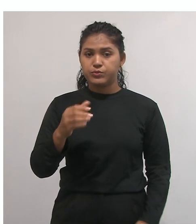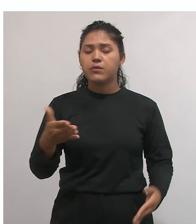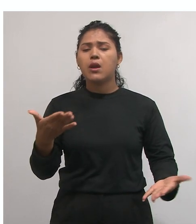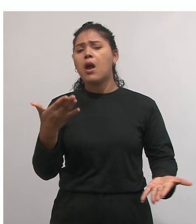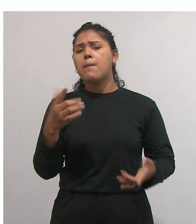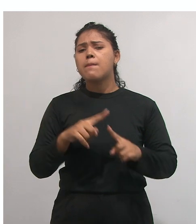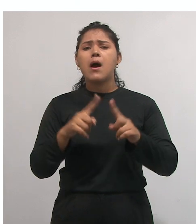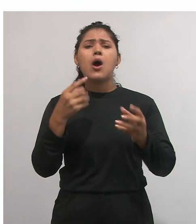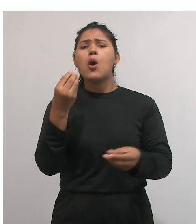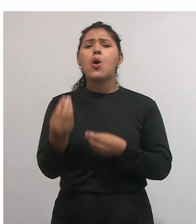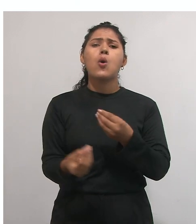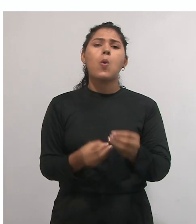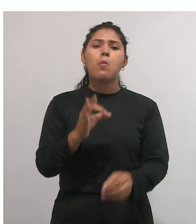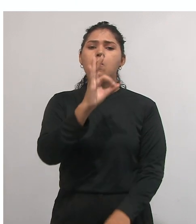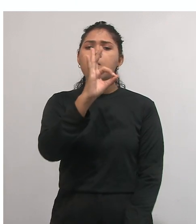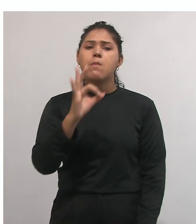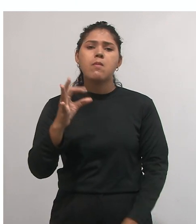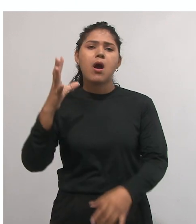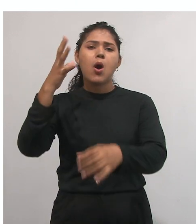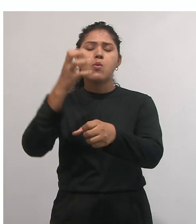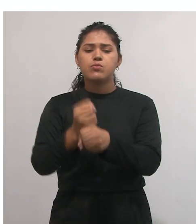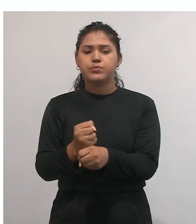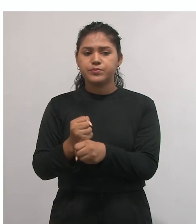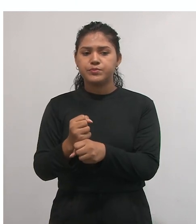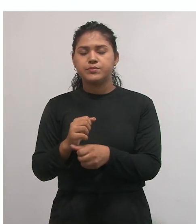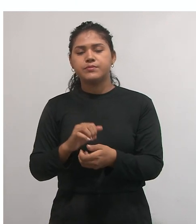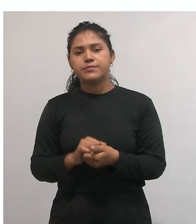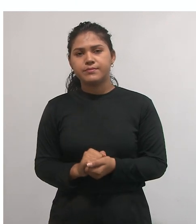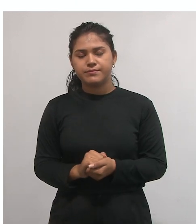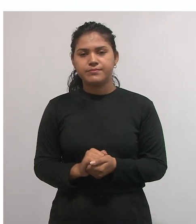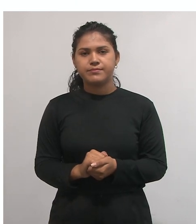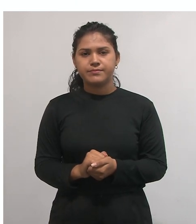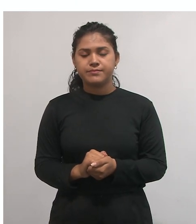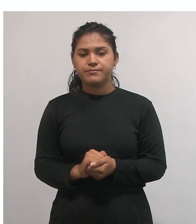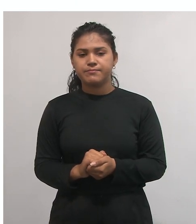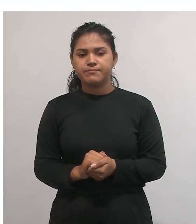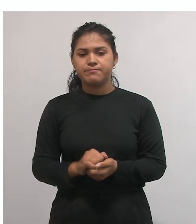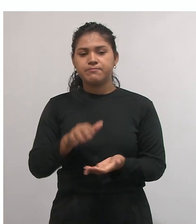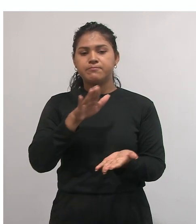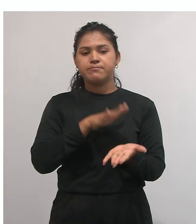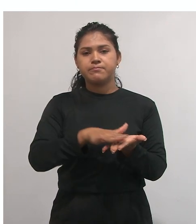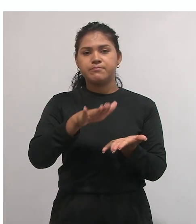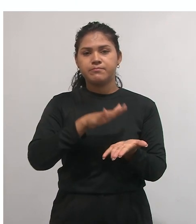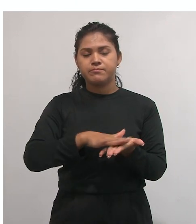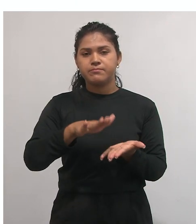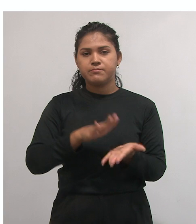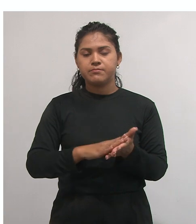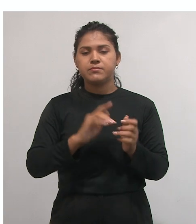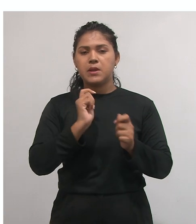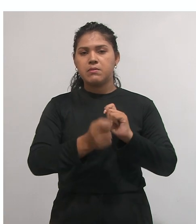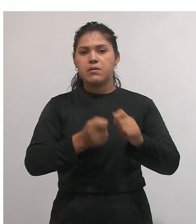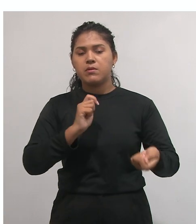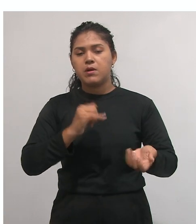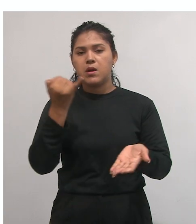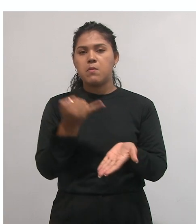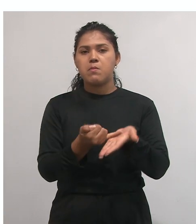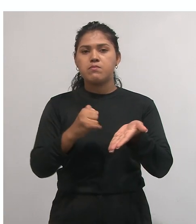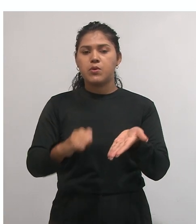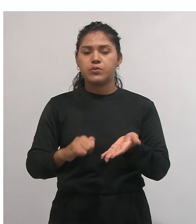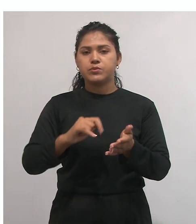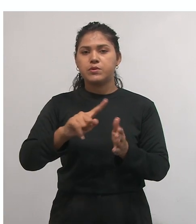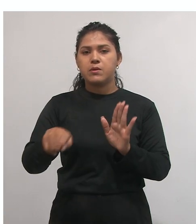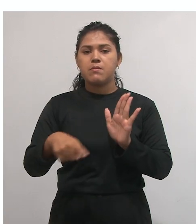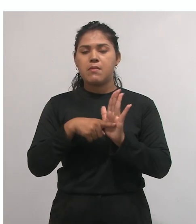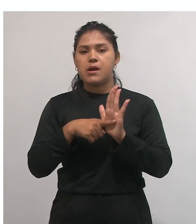Então a soma de percentuais que eu trouxe aqui no exemplo, que são as despesas operacionais, os